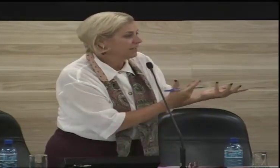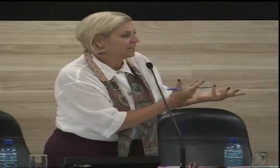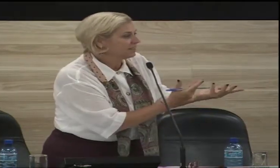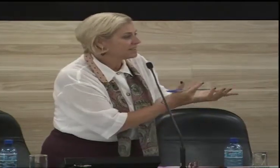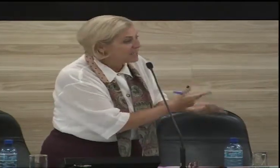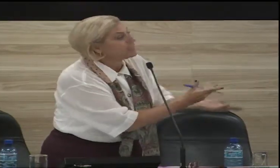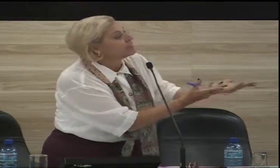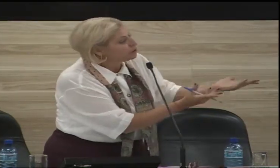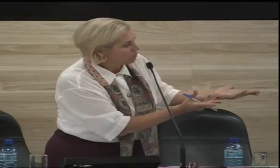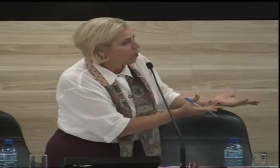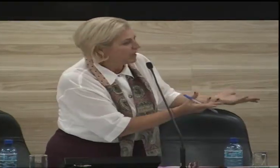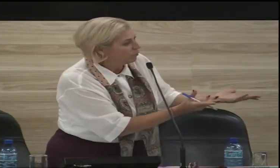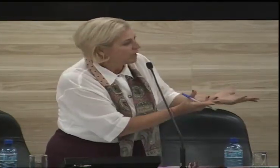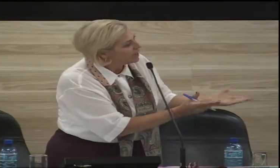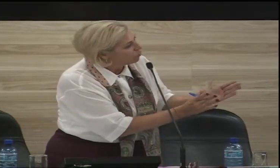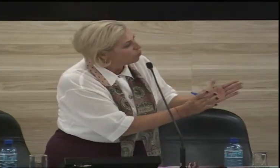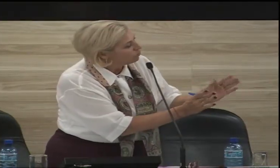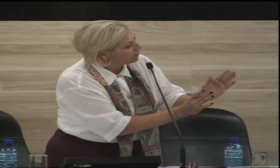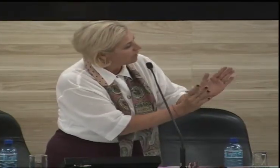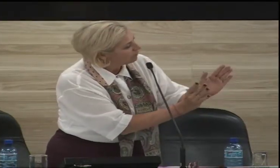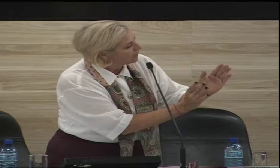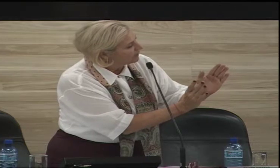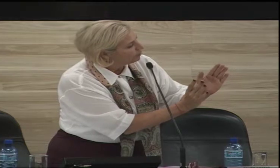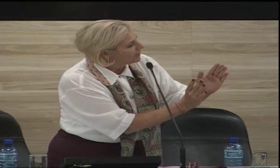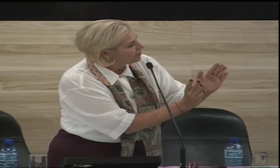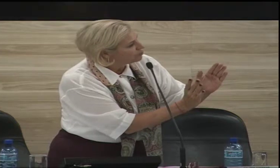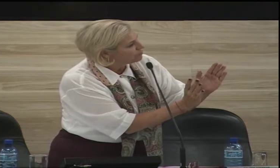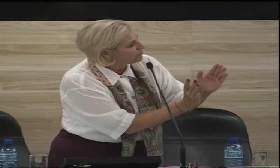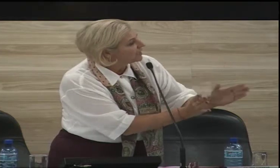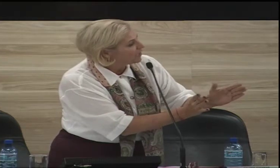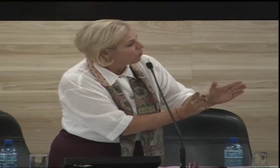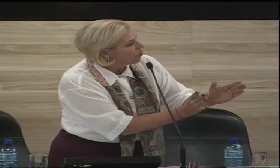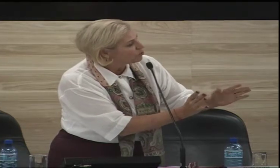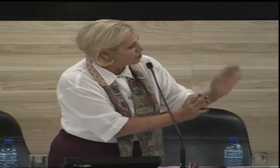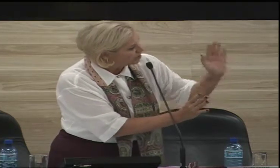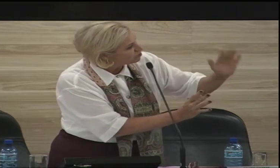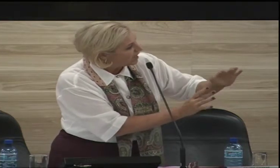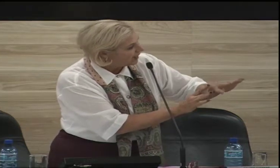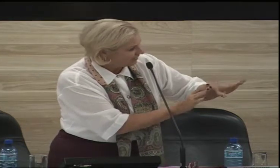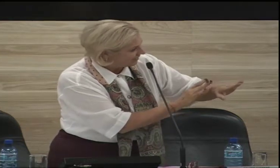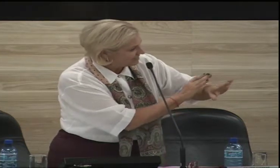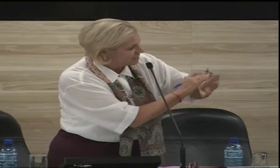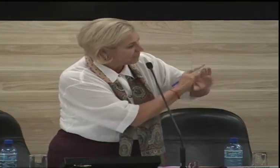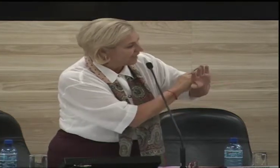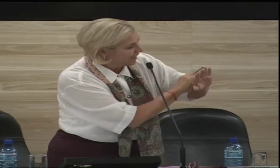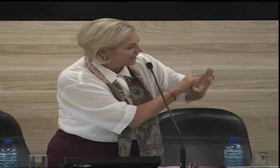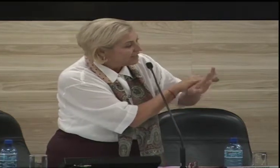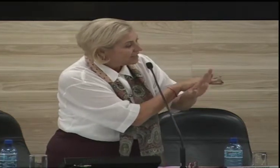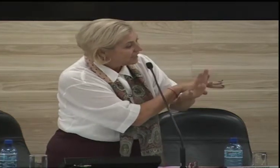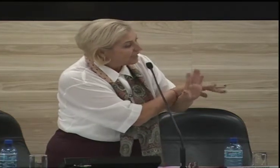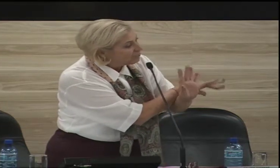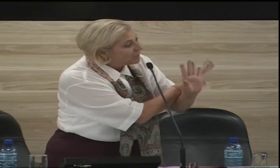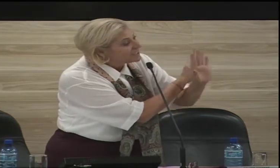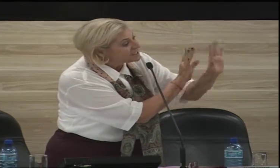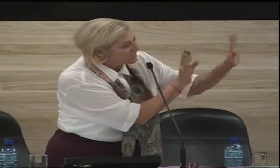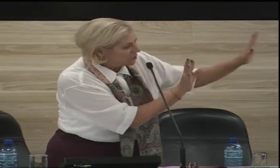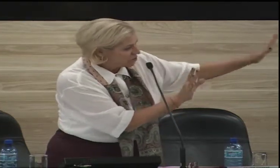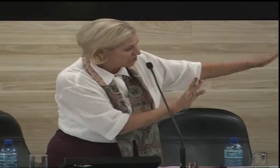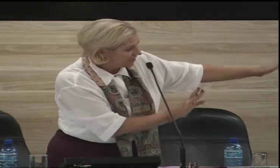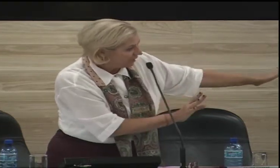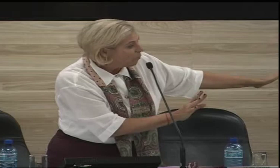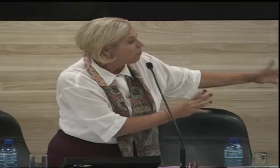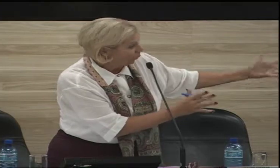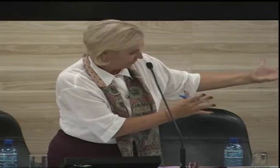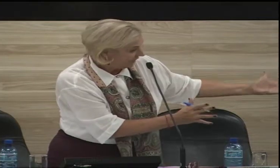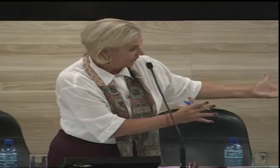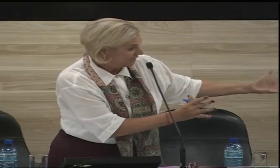acaba descartando em qualquer lugar ou aquele lugar onde vê que tem um montinho já, na manhã seguinte